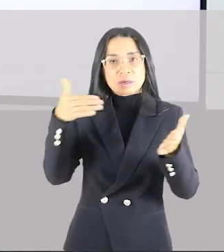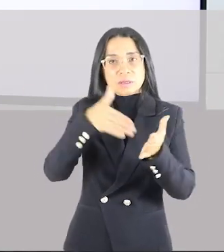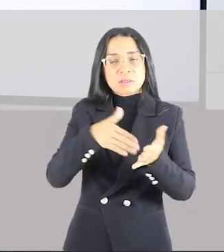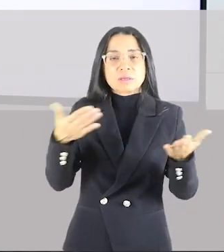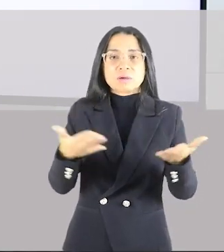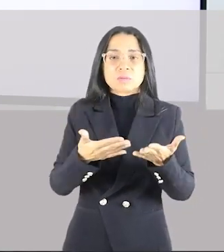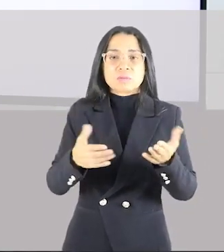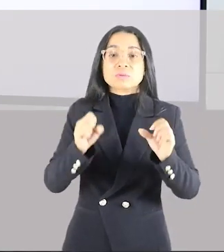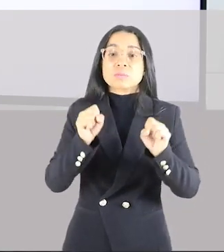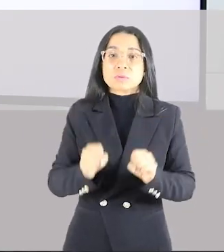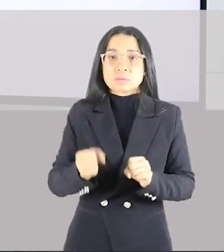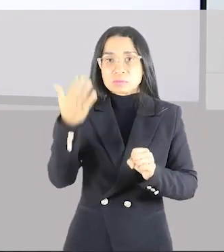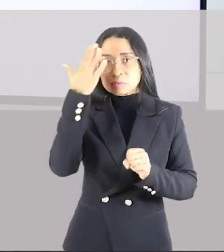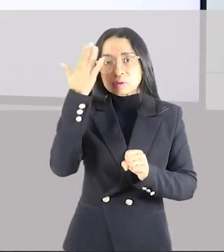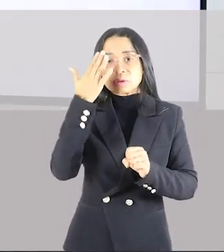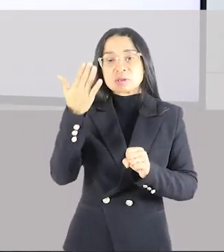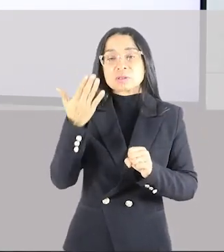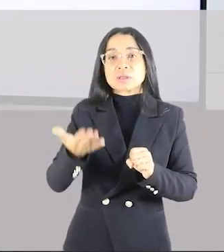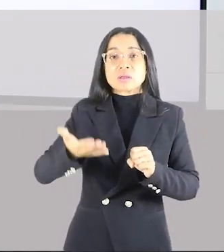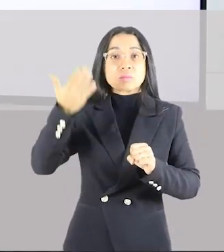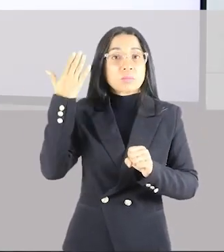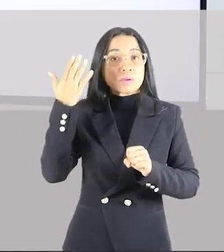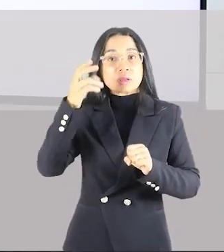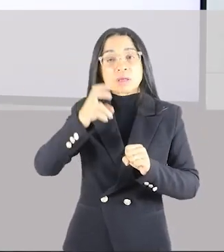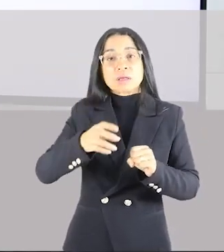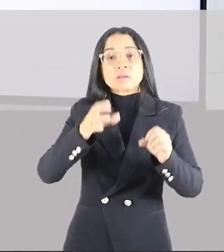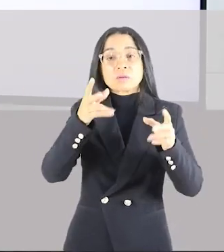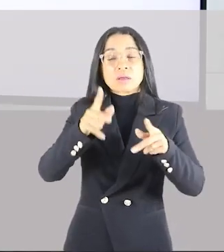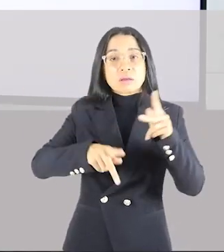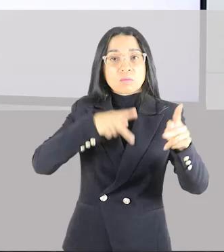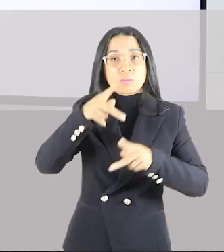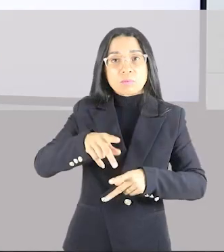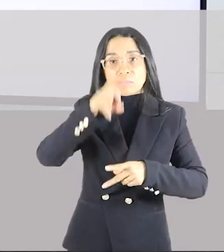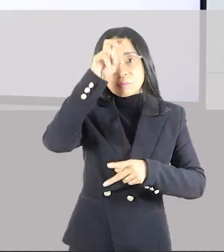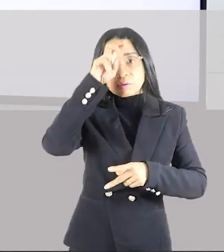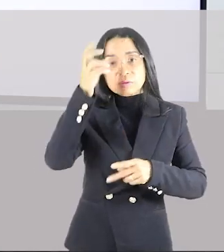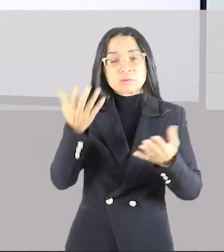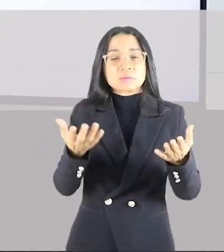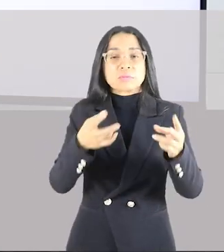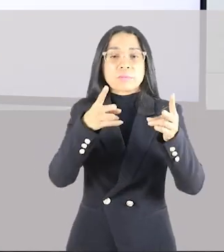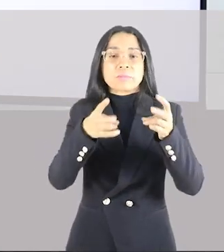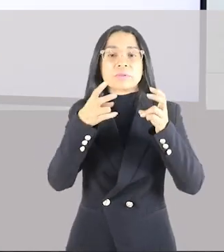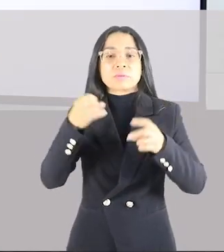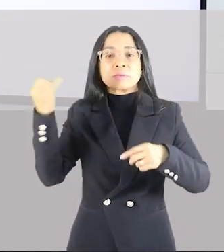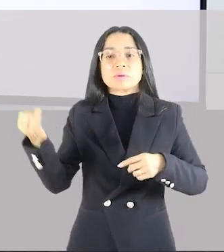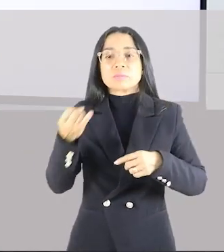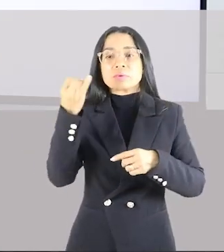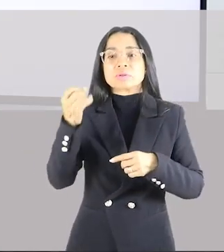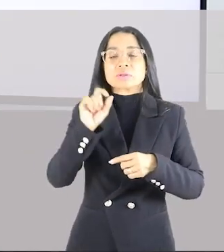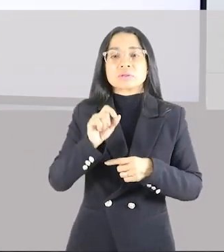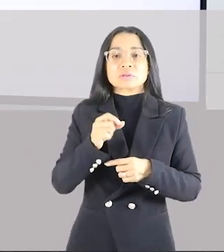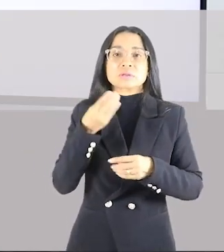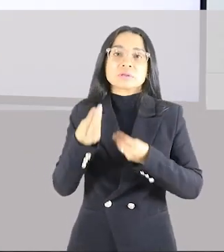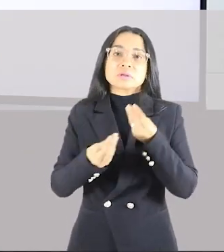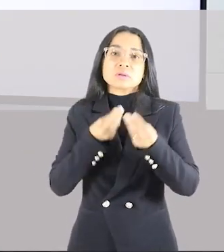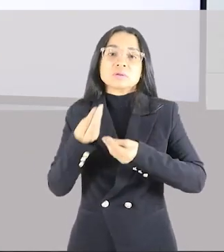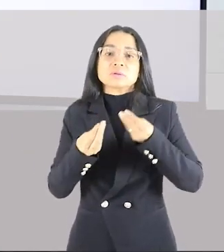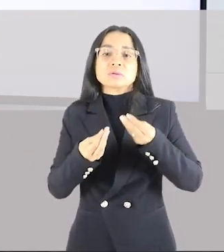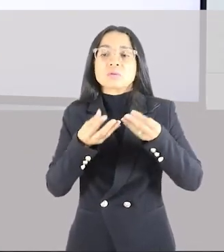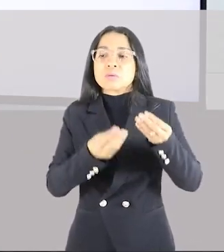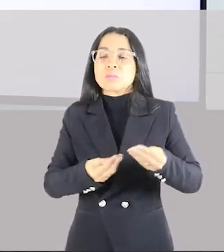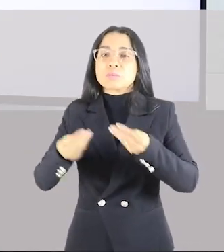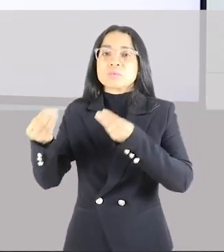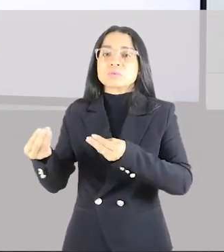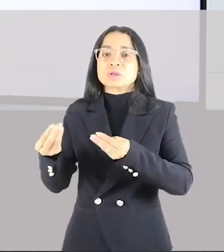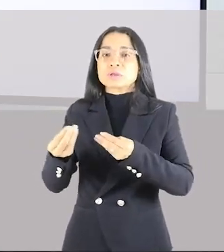pouco mais essa civilização. Então percebam, gente, a importância dessa civilização, de como ela deixa o seu legado